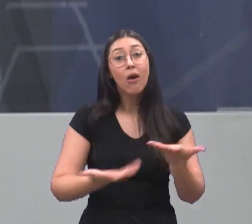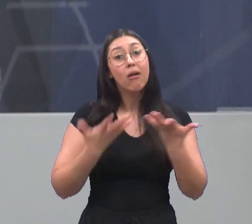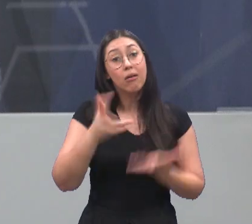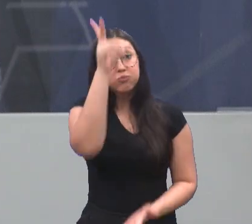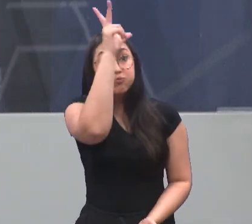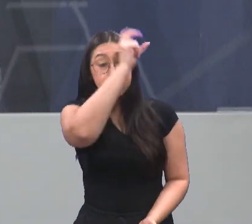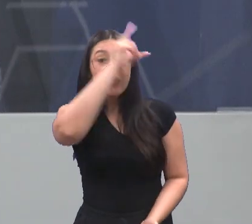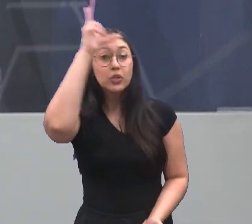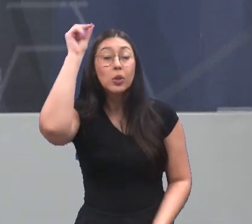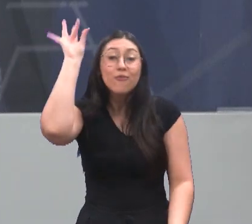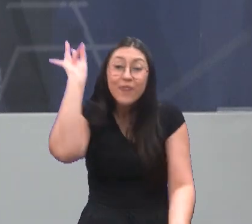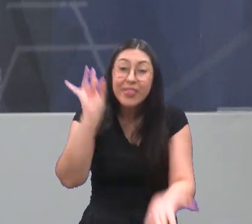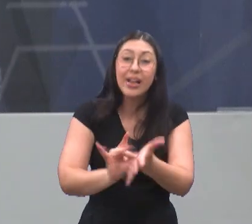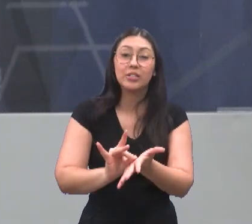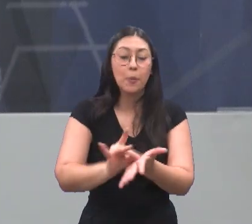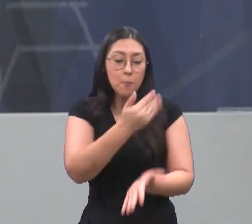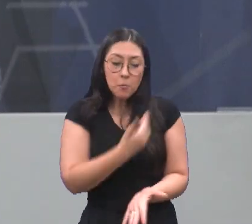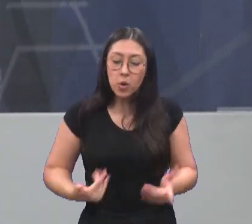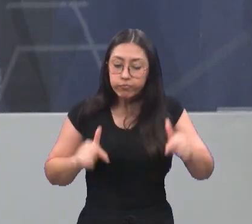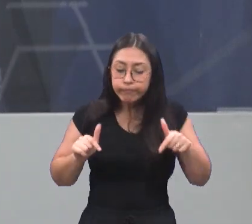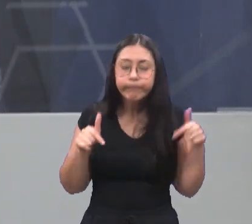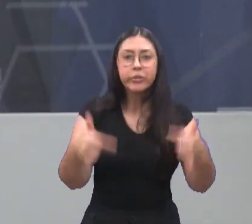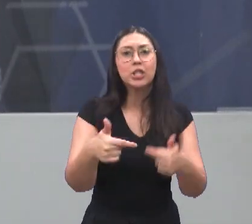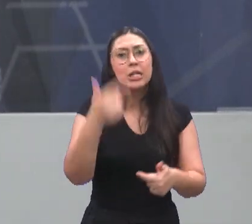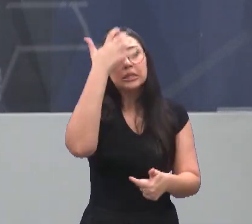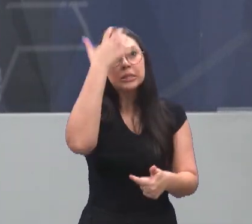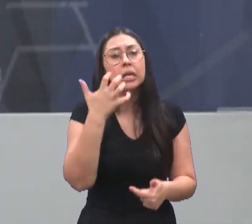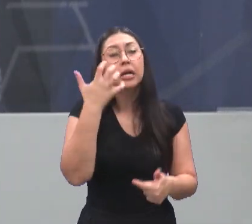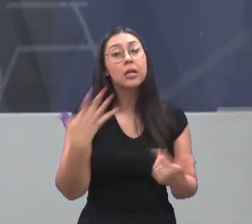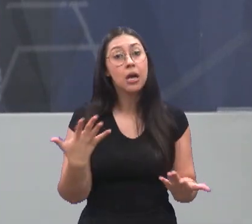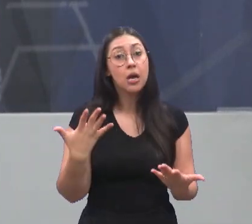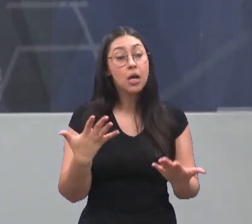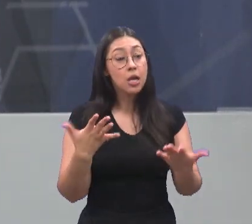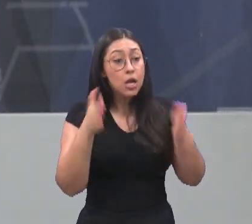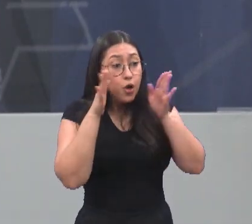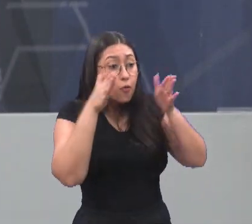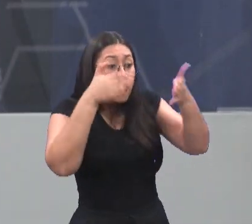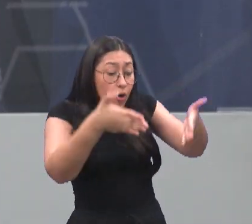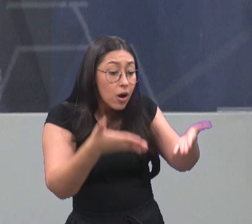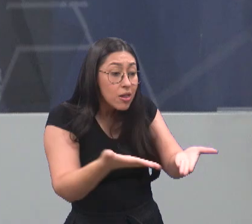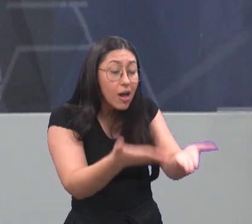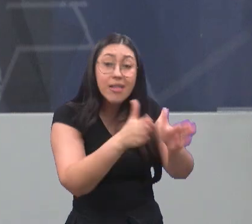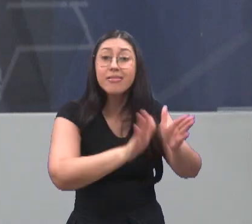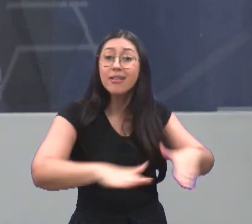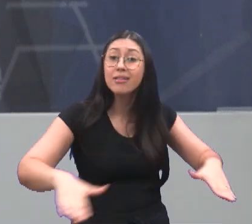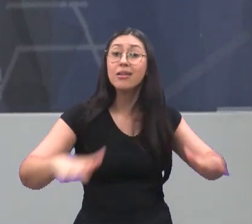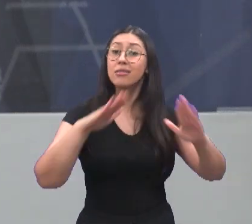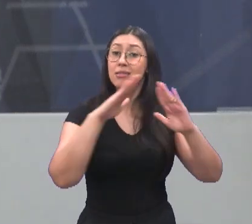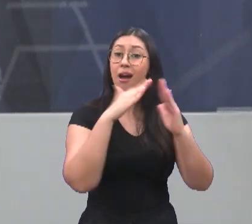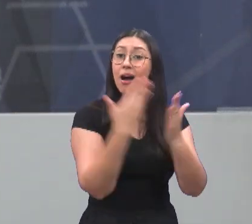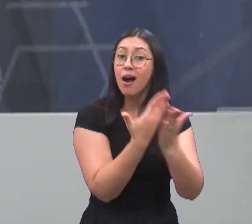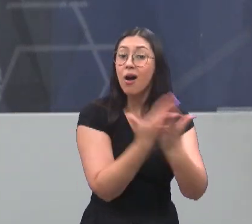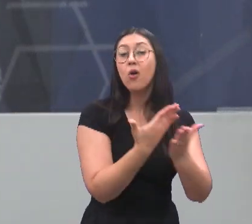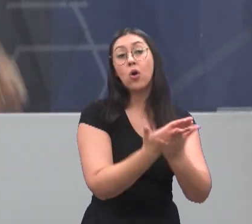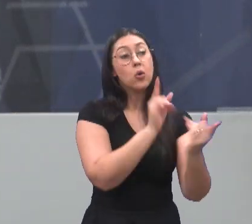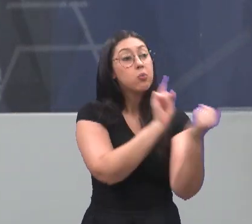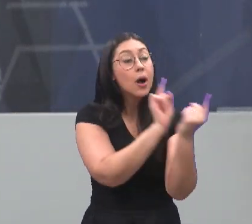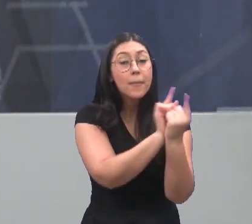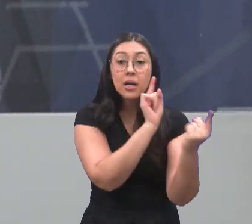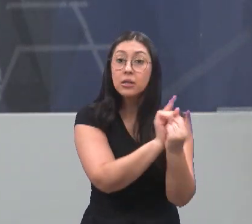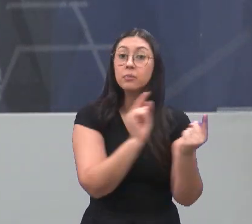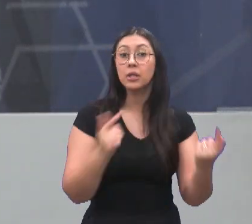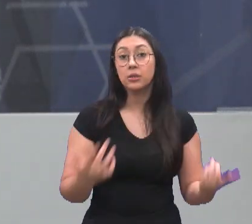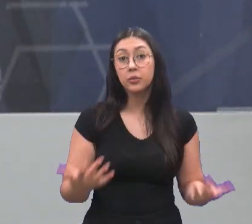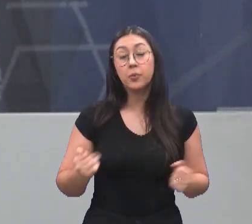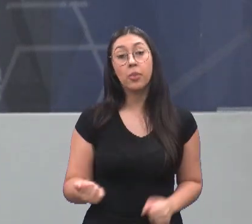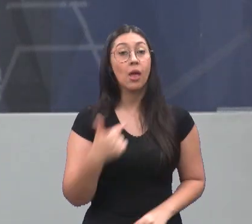realmente tenha uma política pública séria e olhe para essas crianças lá na escola, lá no atendimento. E aí eu quero